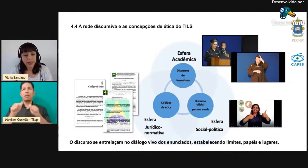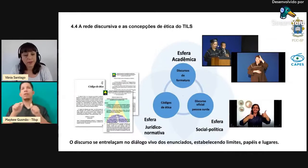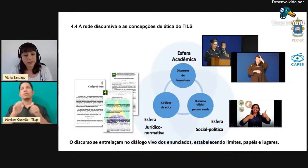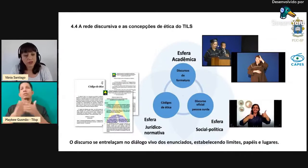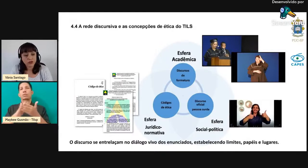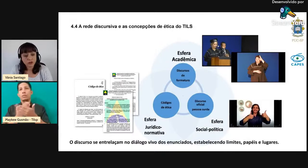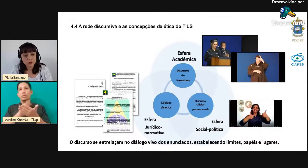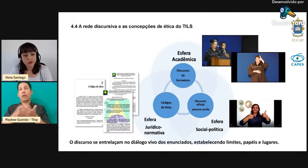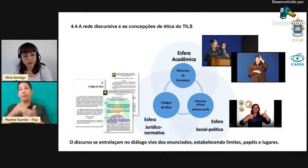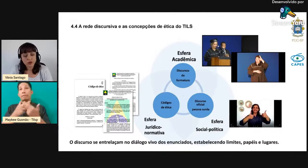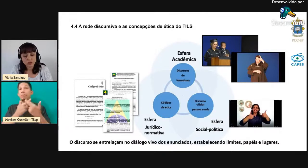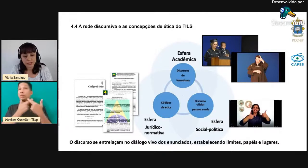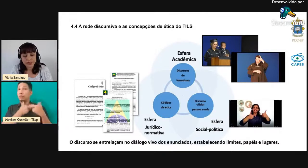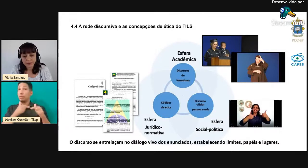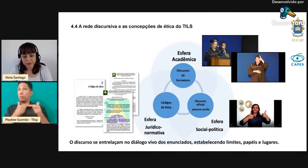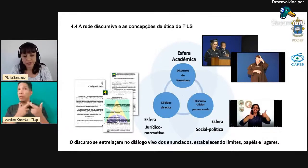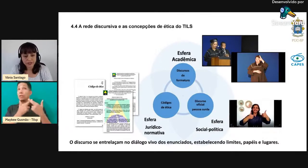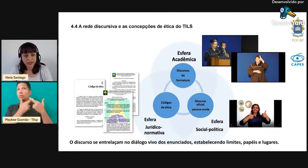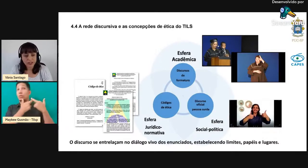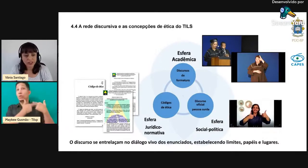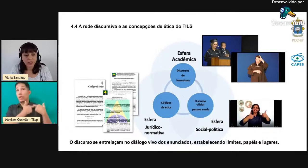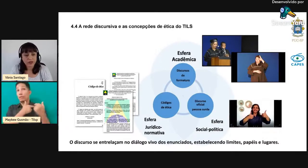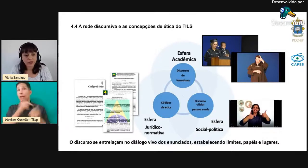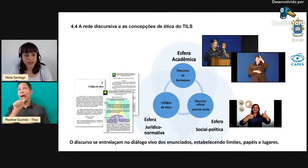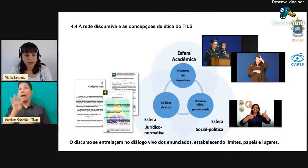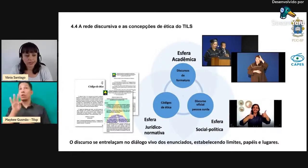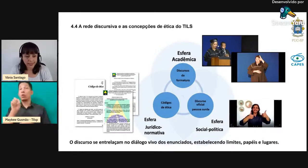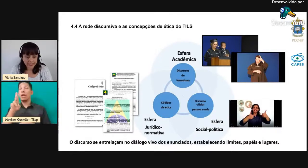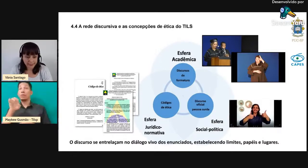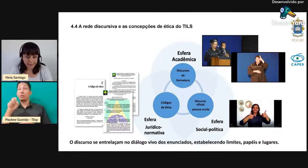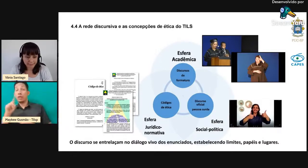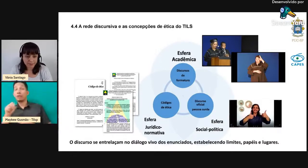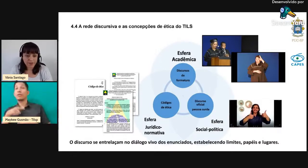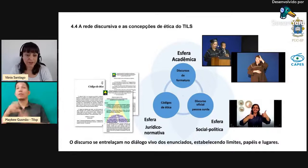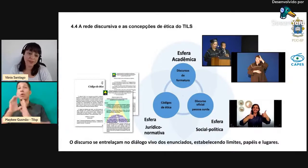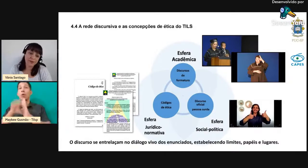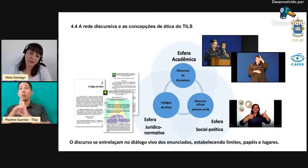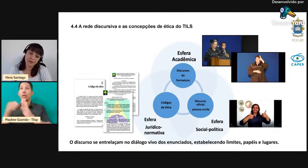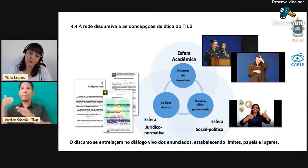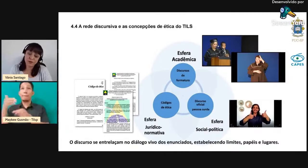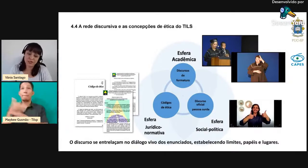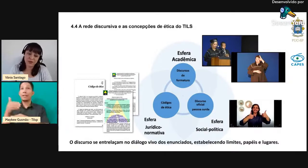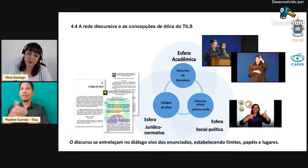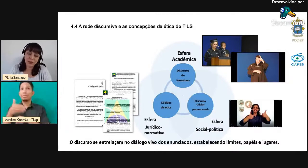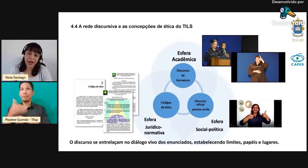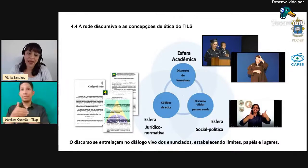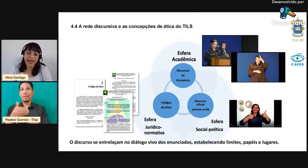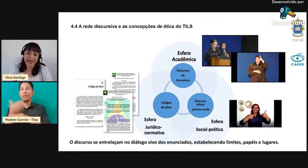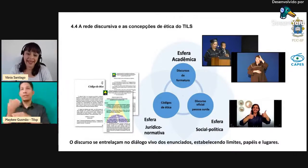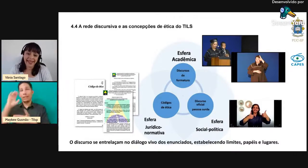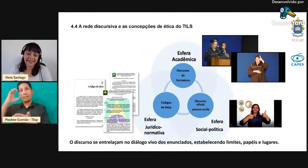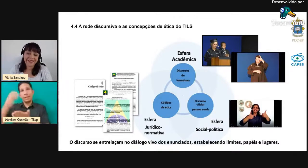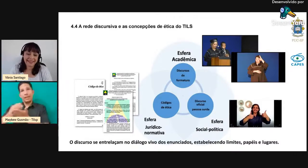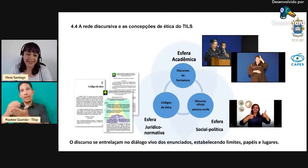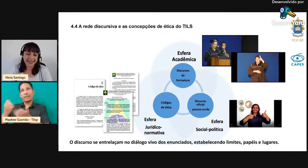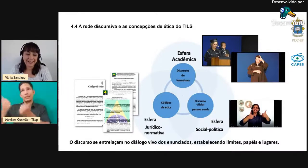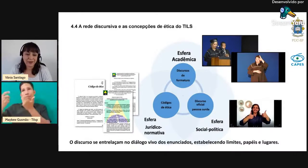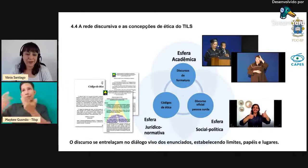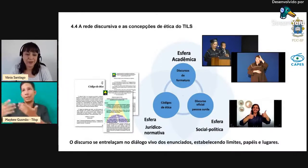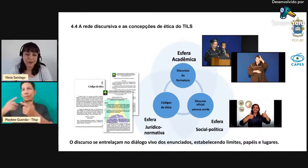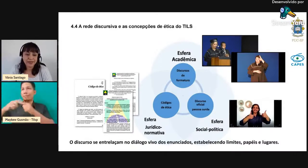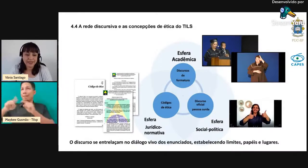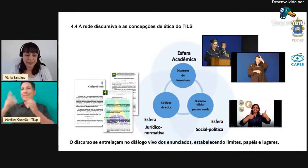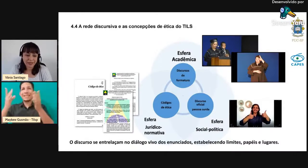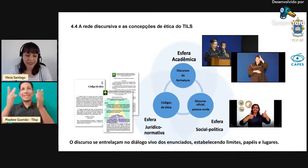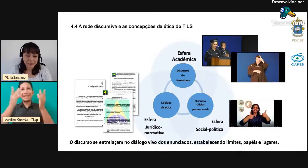responsável a partir do conceito de participatividade, que é o que eu trago na tese. Infelizmente, eu não consigo detalhar